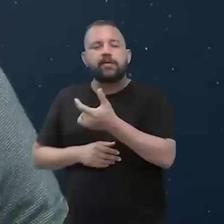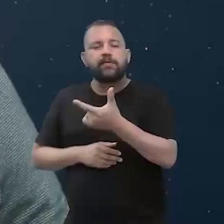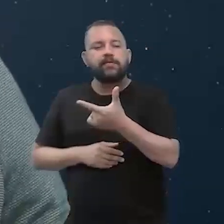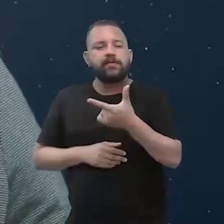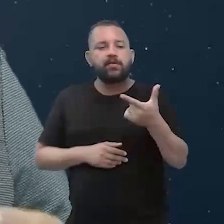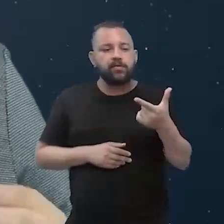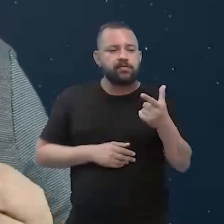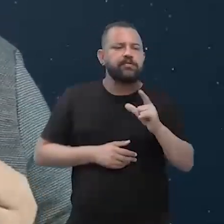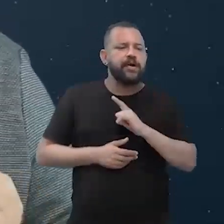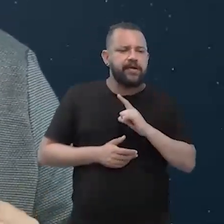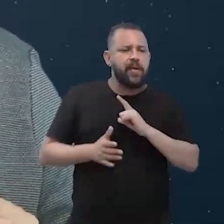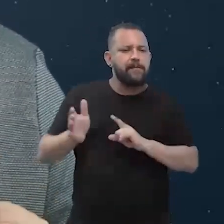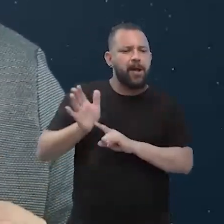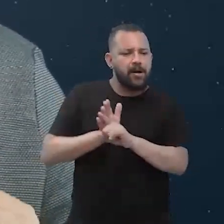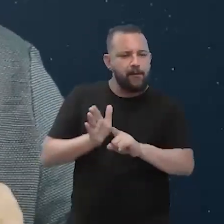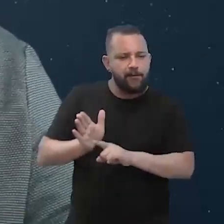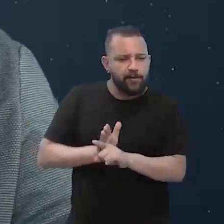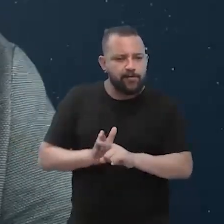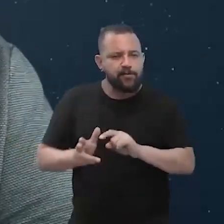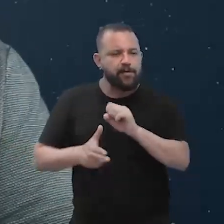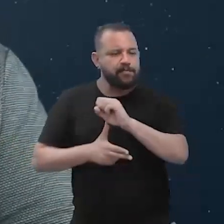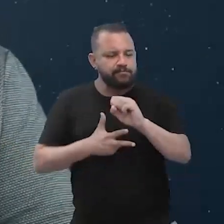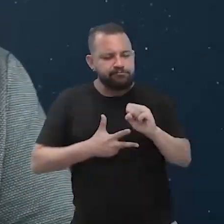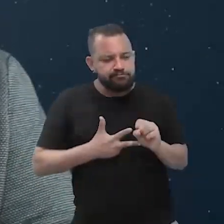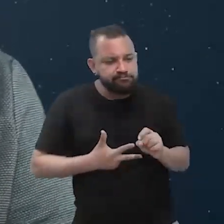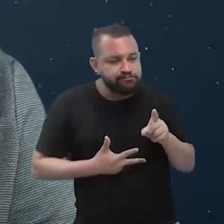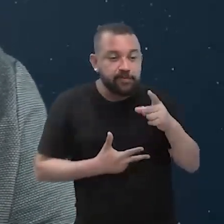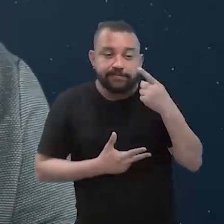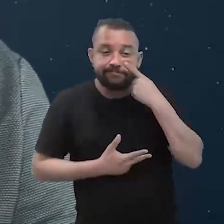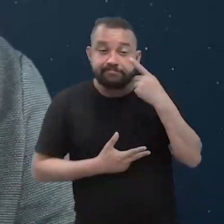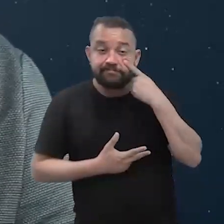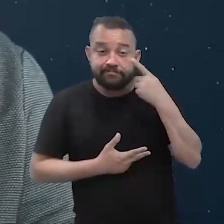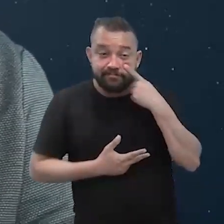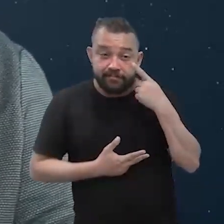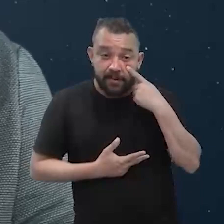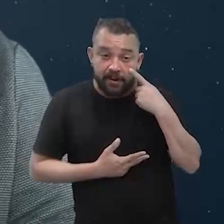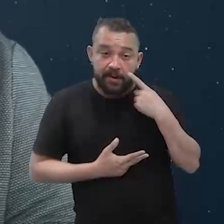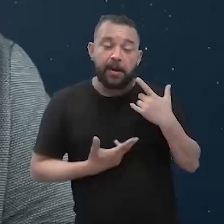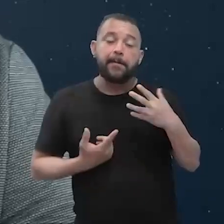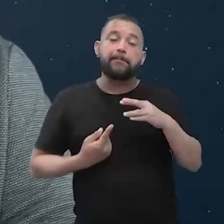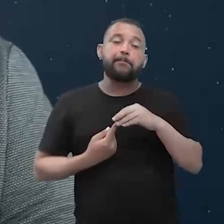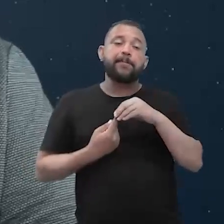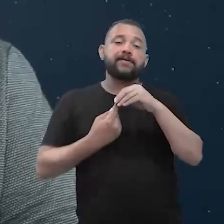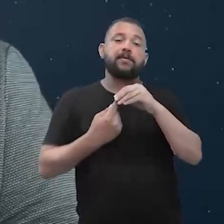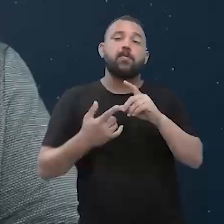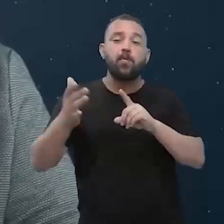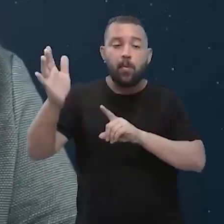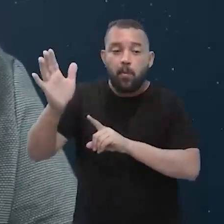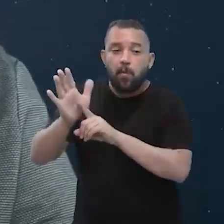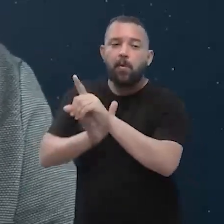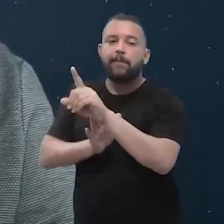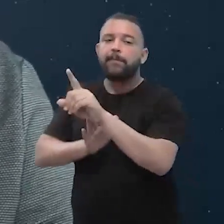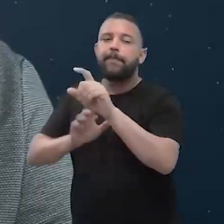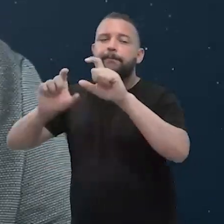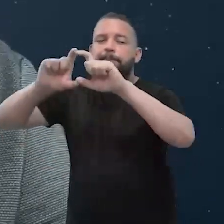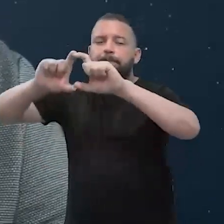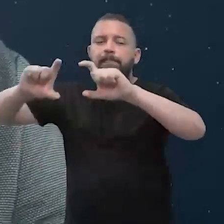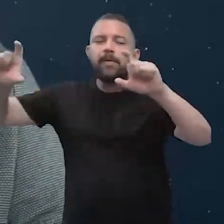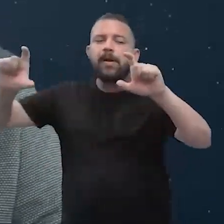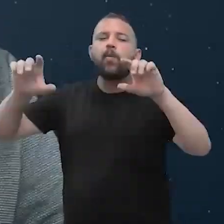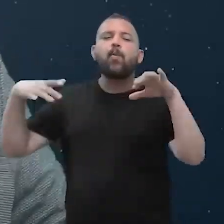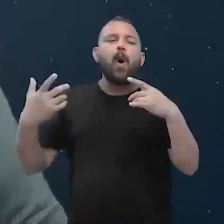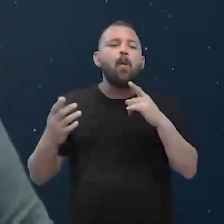2022. Então, fica atento, principalmente ao comando da questão e à intencionalidade da